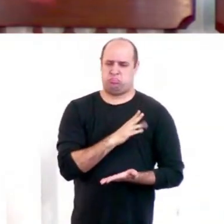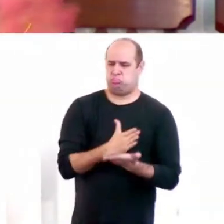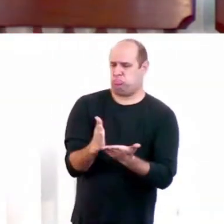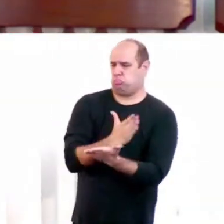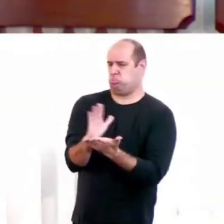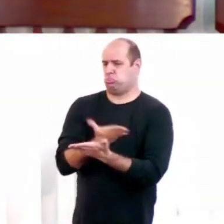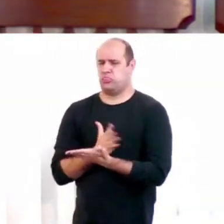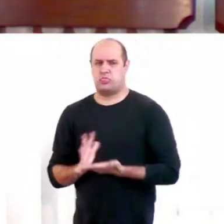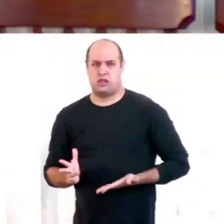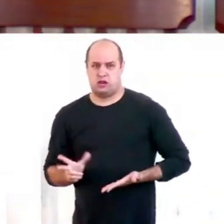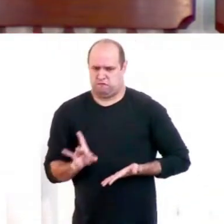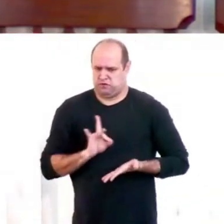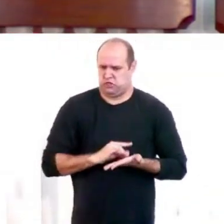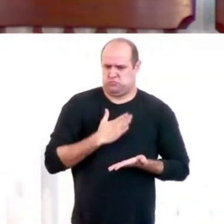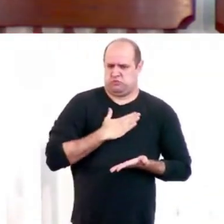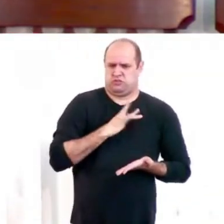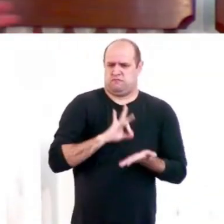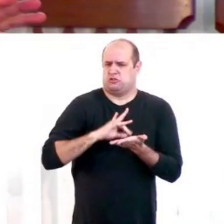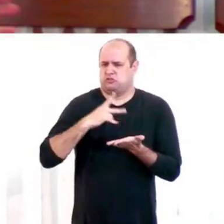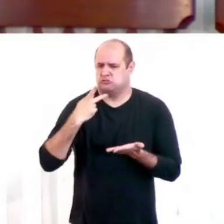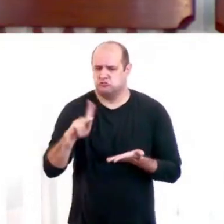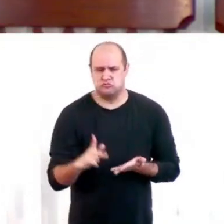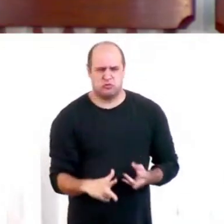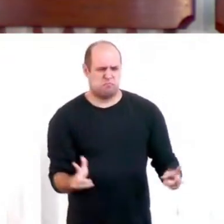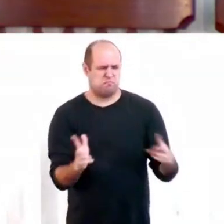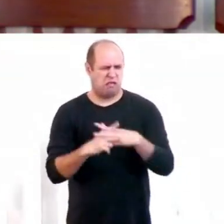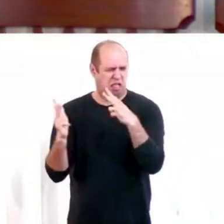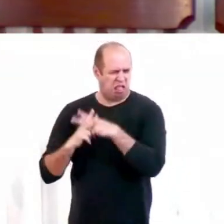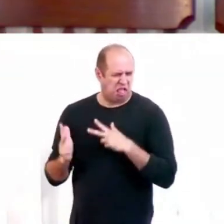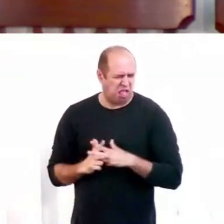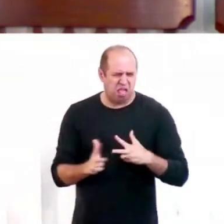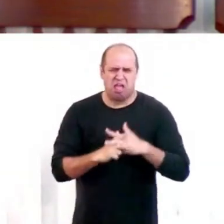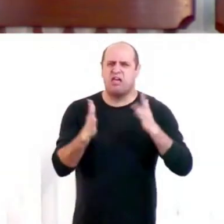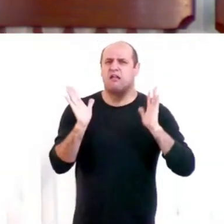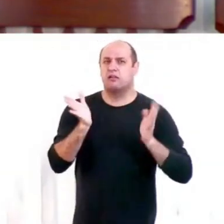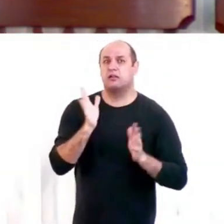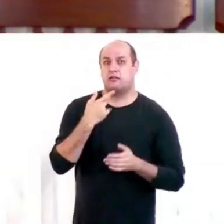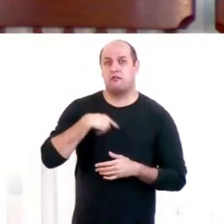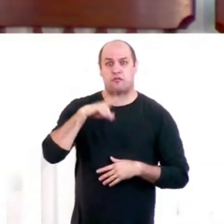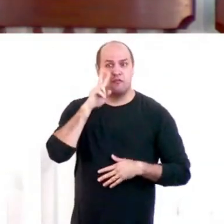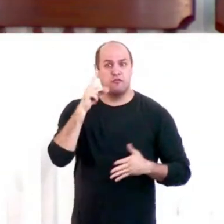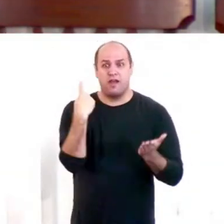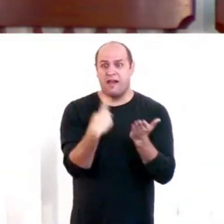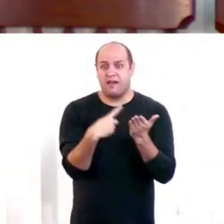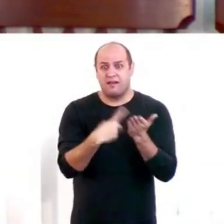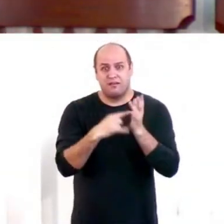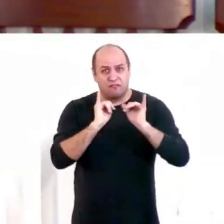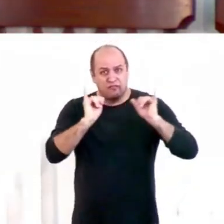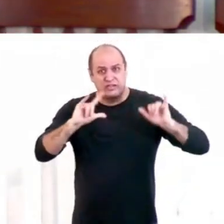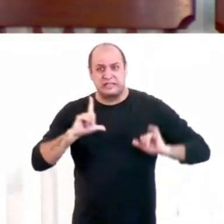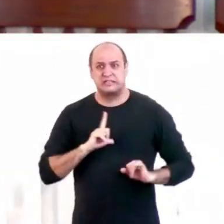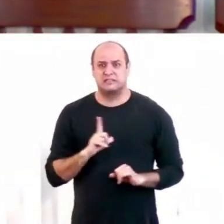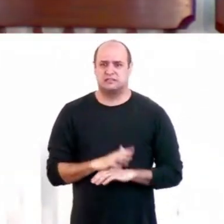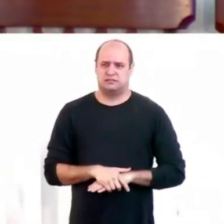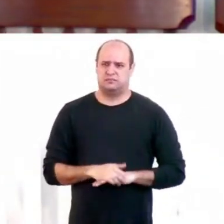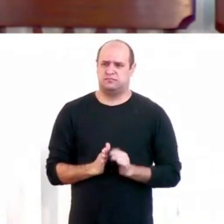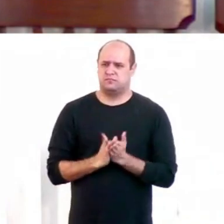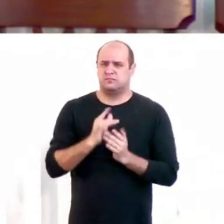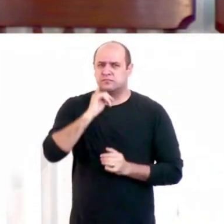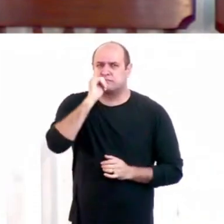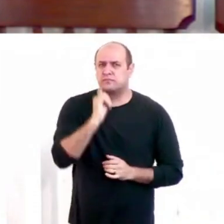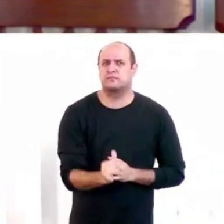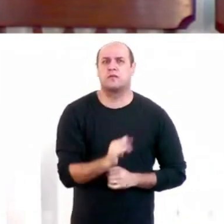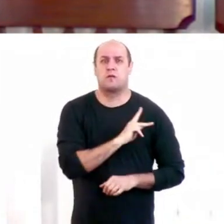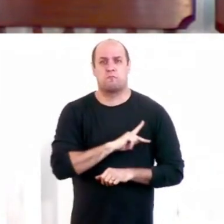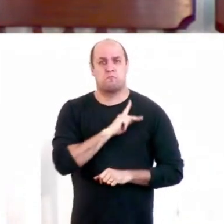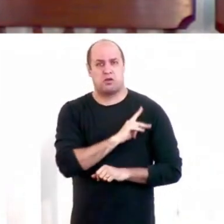quer, ninguém briga para todo lado, nós sabemos, nós acompanhamos as notícias. A palavra do Senhor através do apóstolo